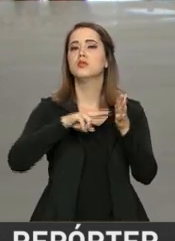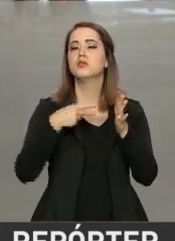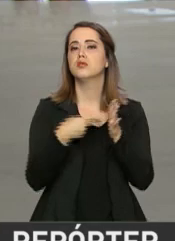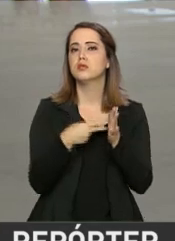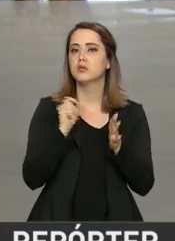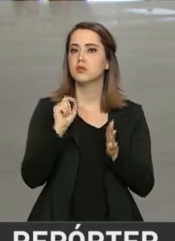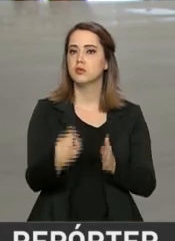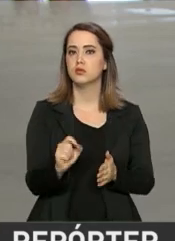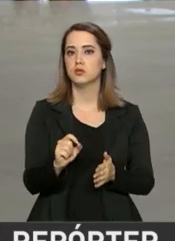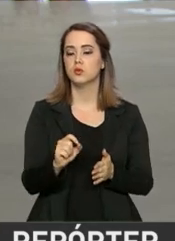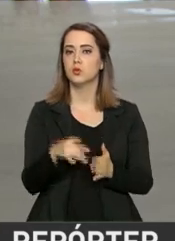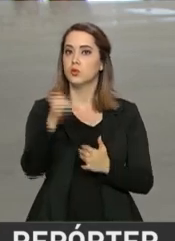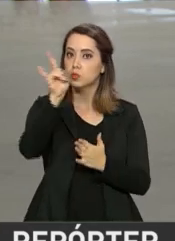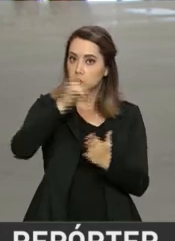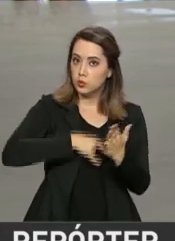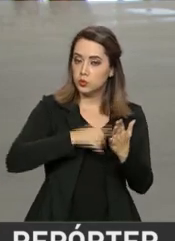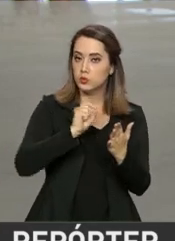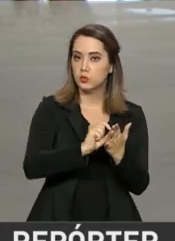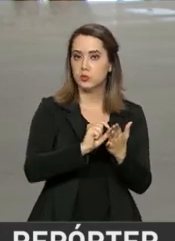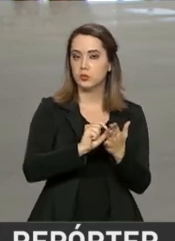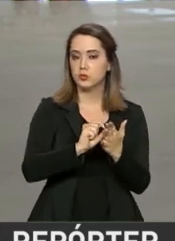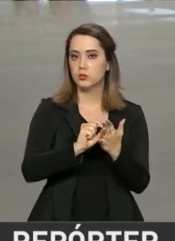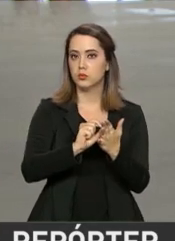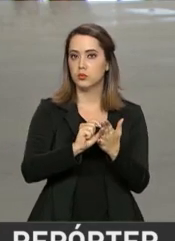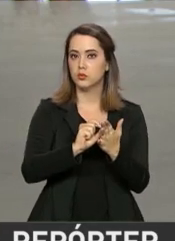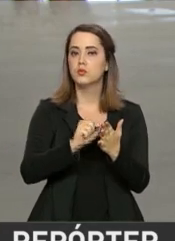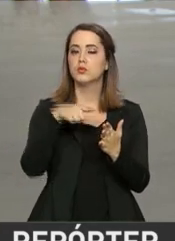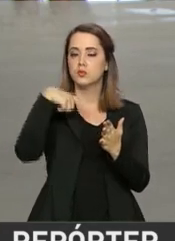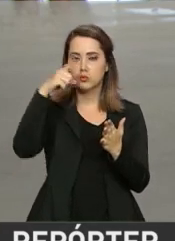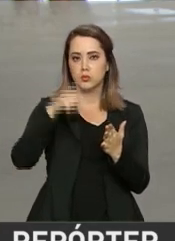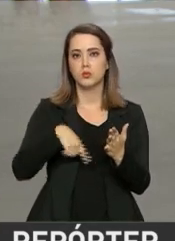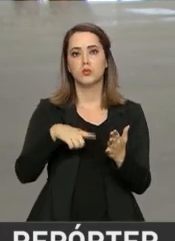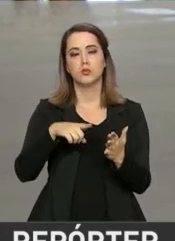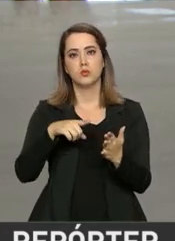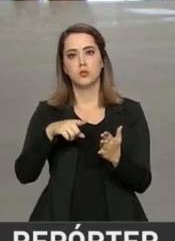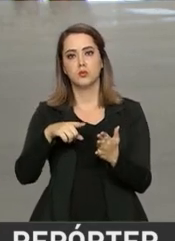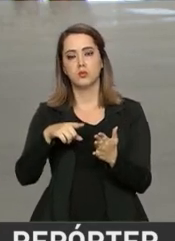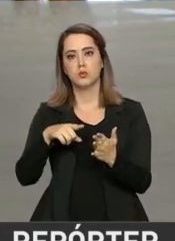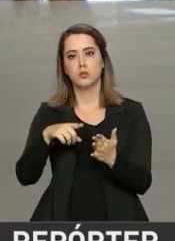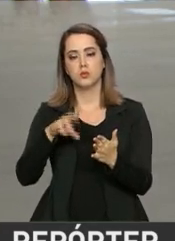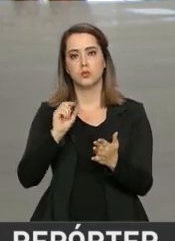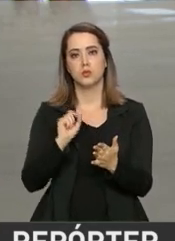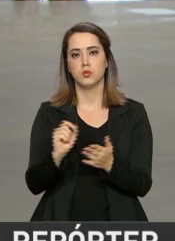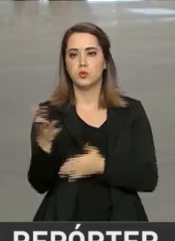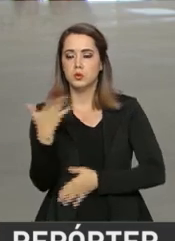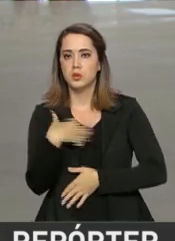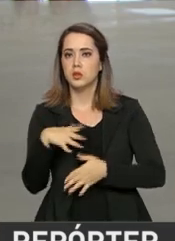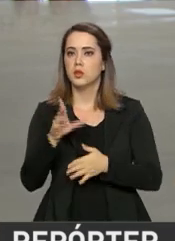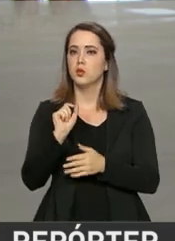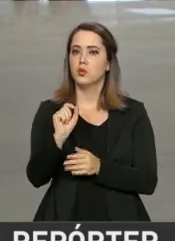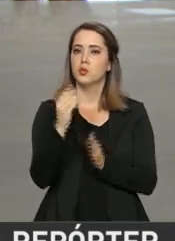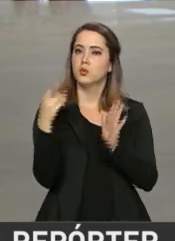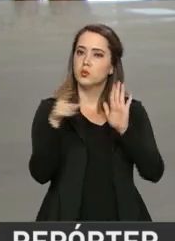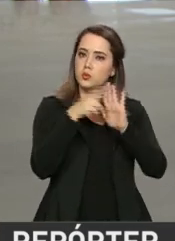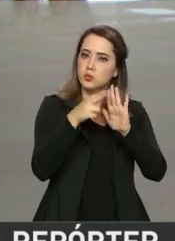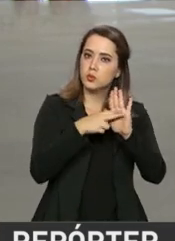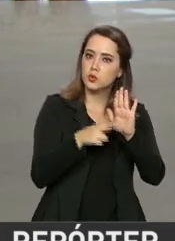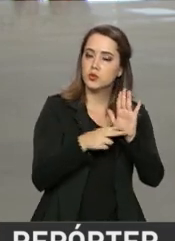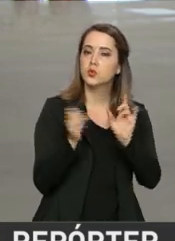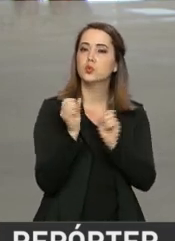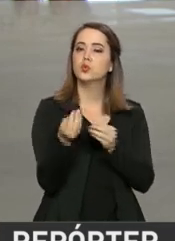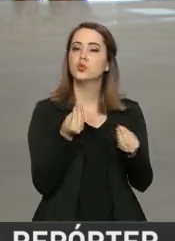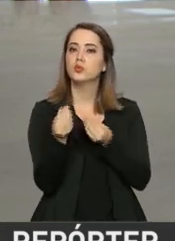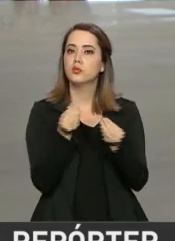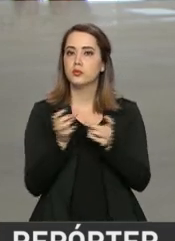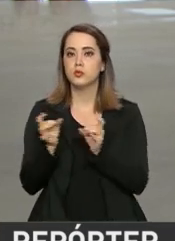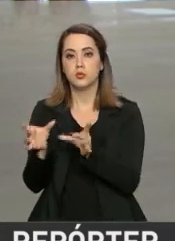documentos equivalem a uma H um reconhecimento dos Estados Unidos da padronização na comercialização